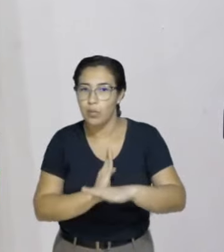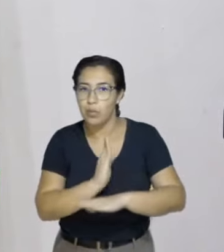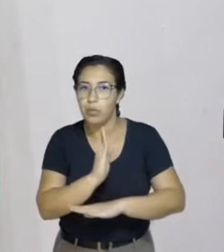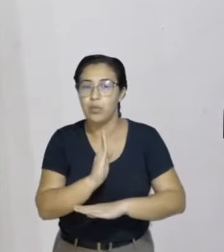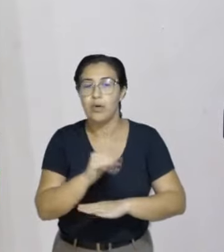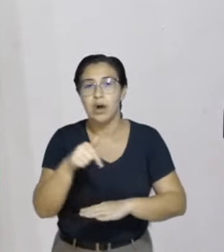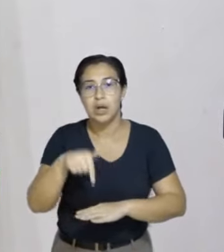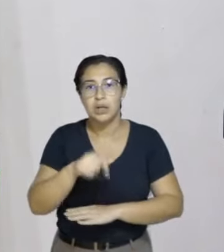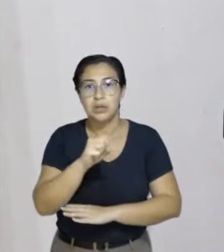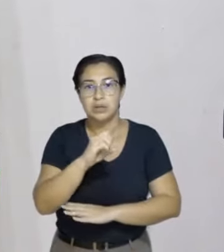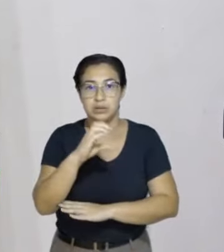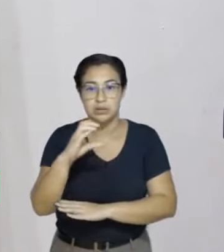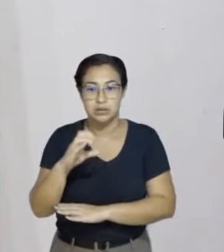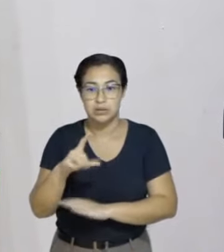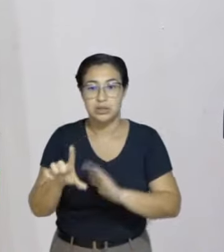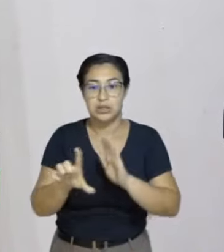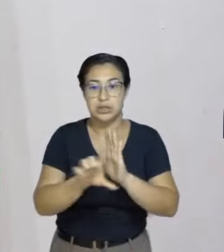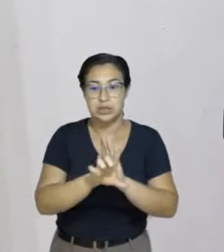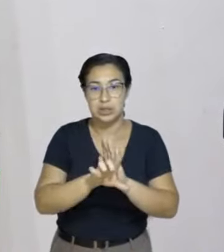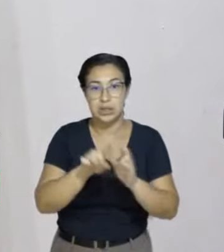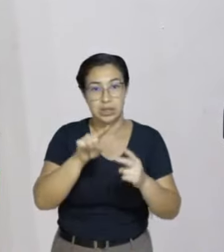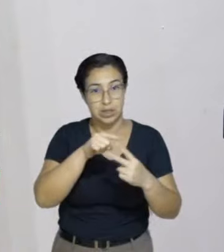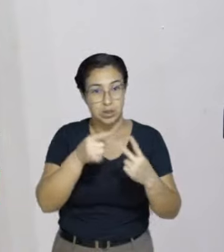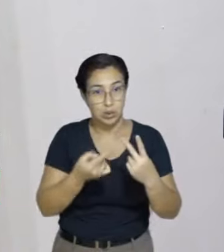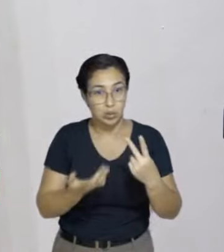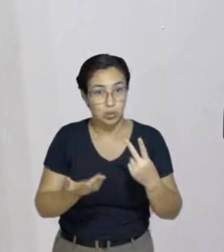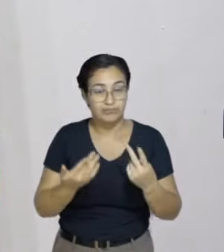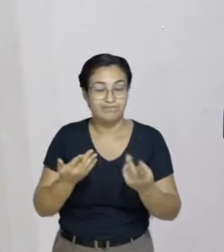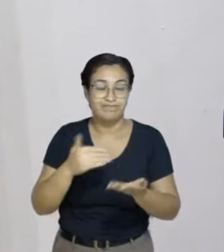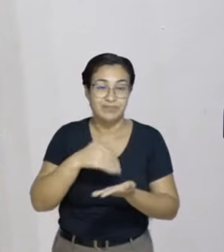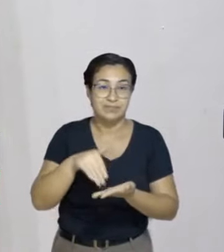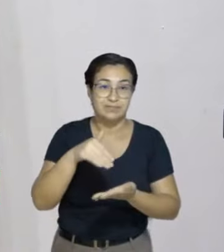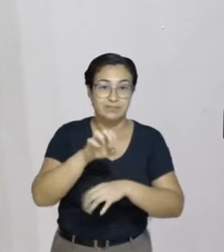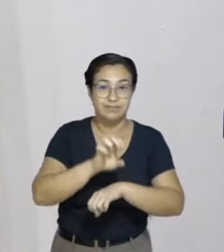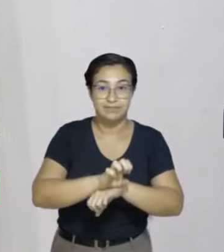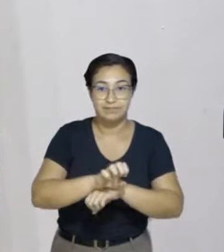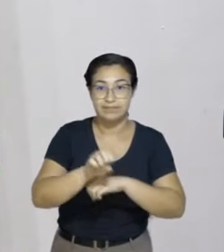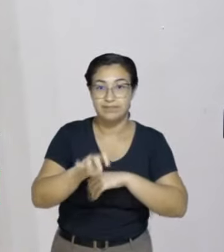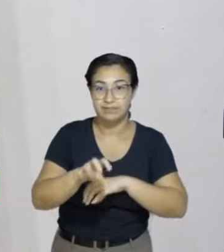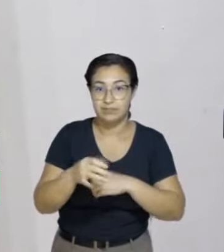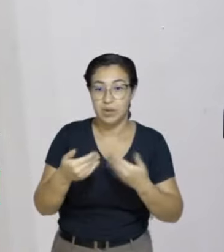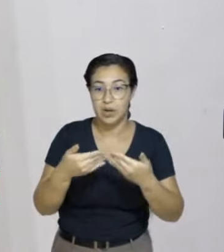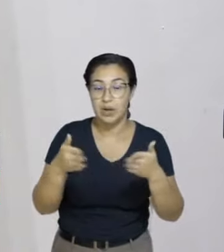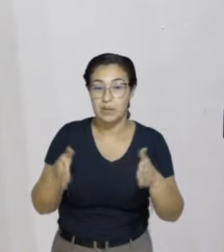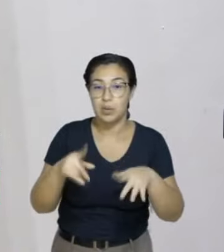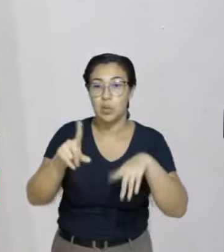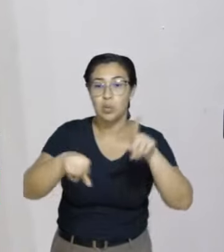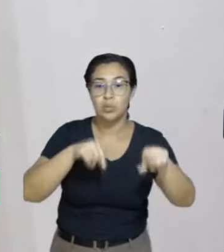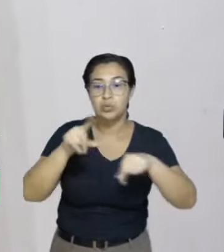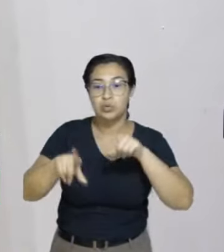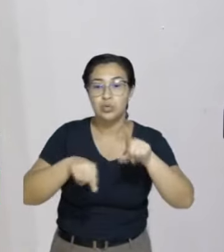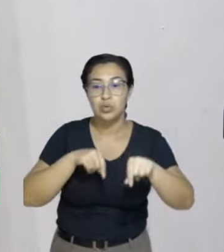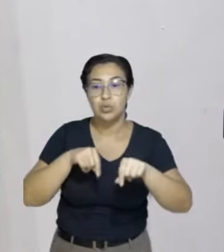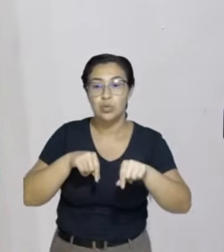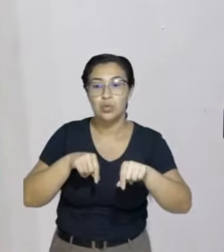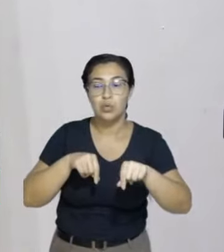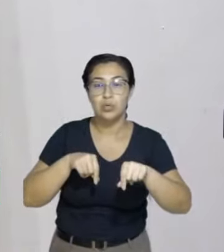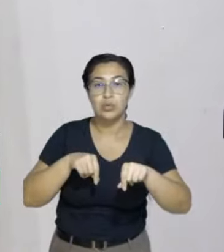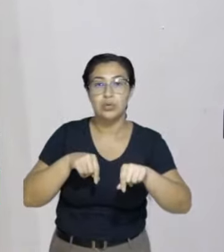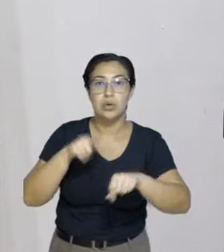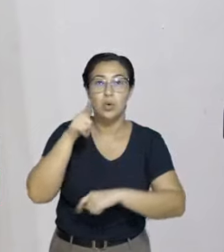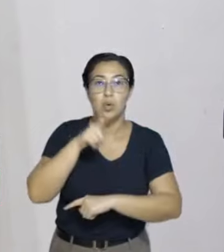partir dessas legislações. A Secretaria de Estado da Educação abriu seleção para os respectivos cargos de